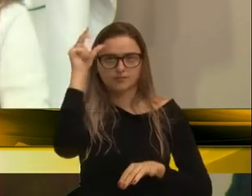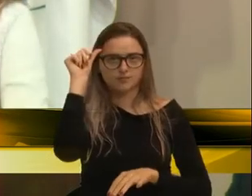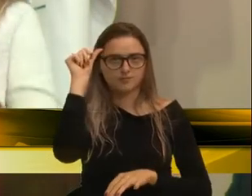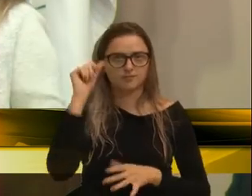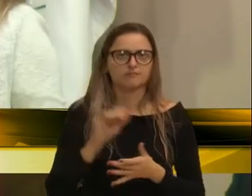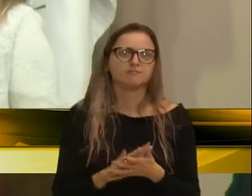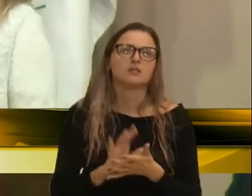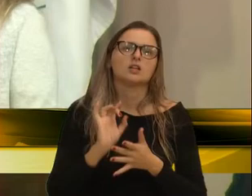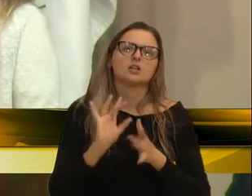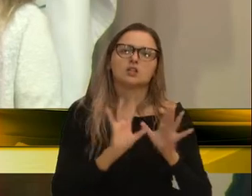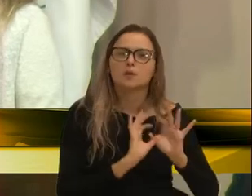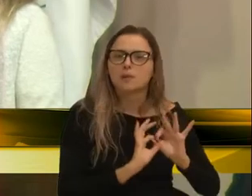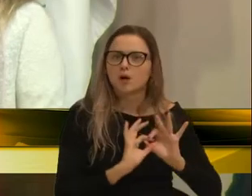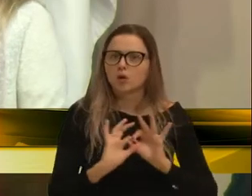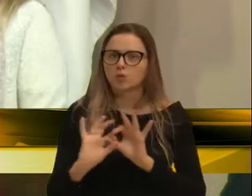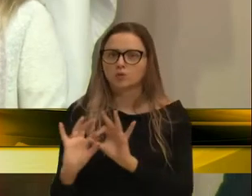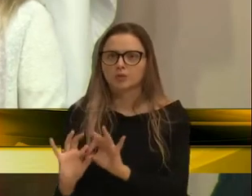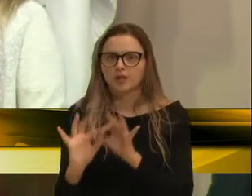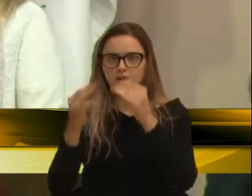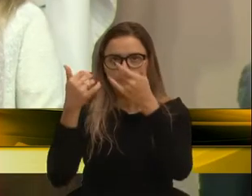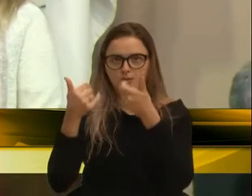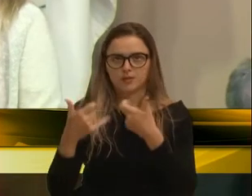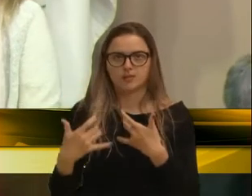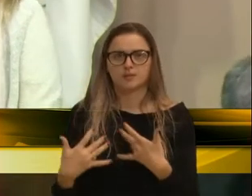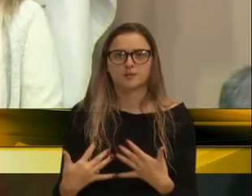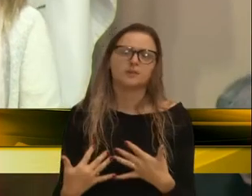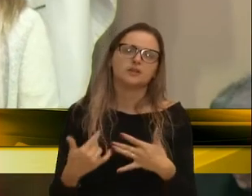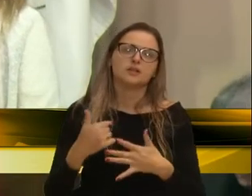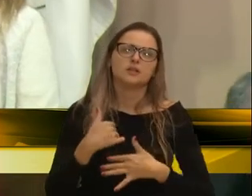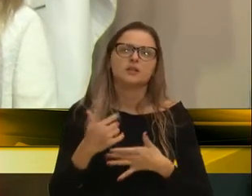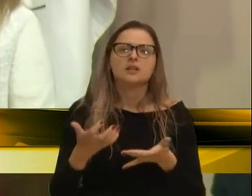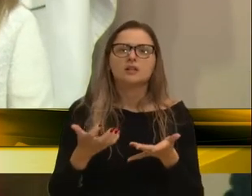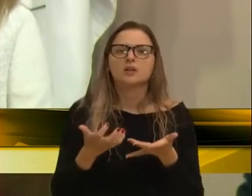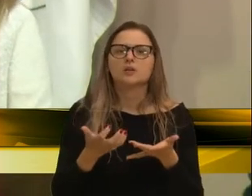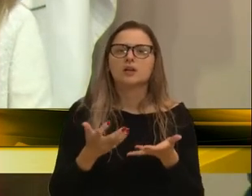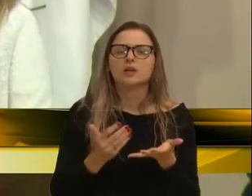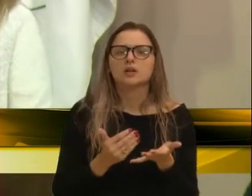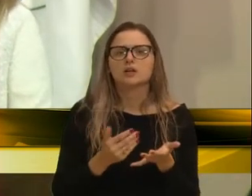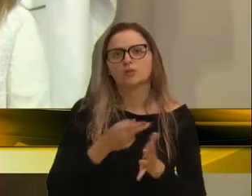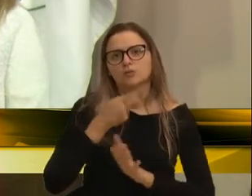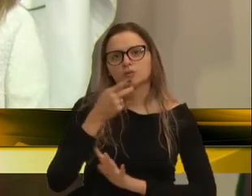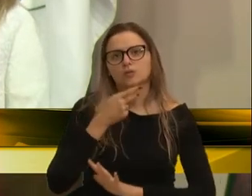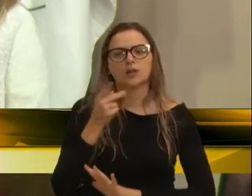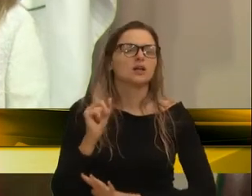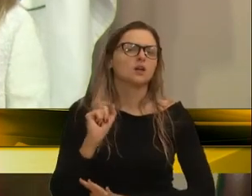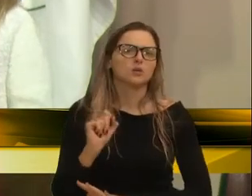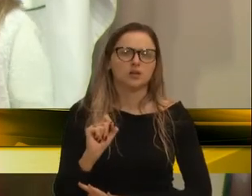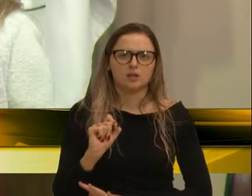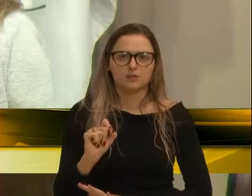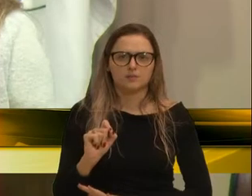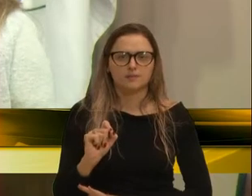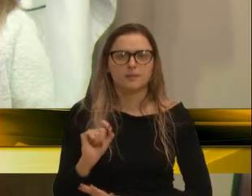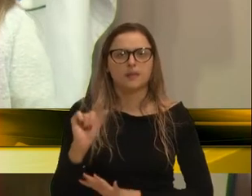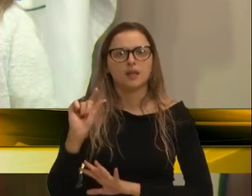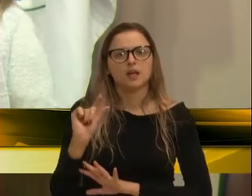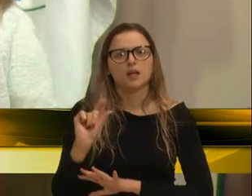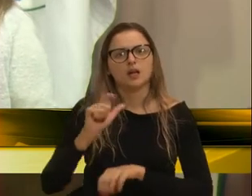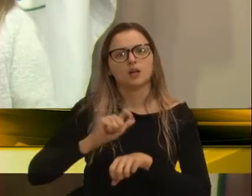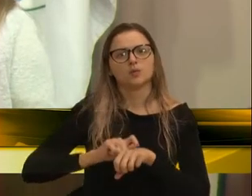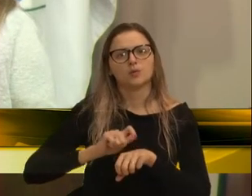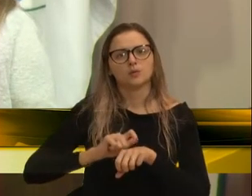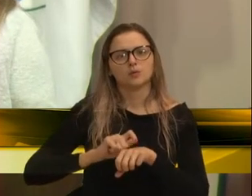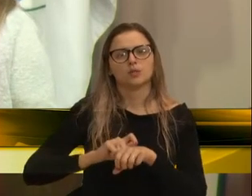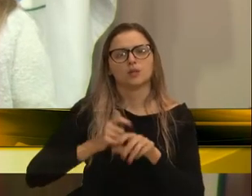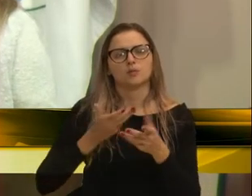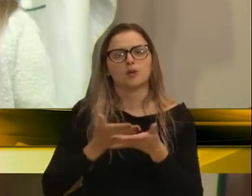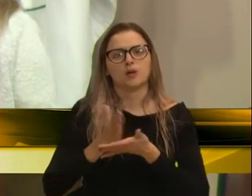Para contextualizar essa indicação, eu quero comentar o seguinte. Recentemente, aprovamos